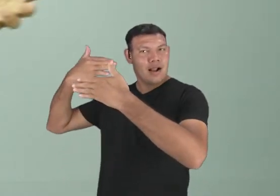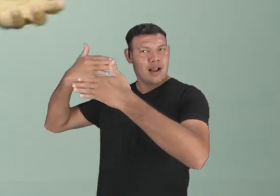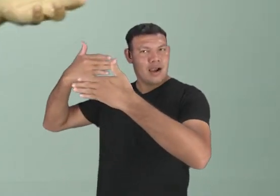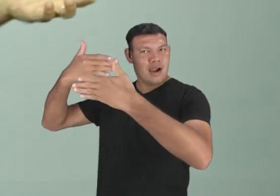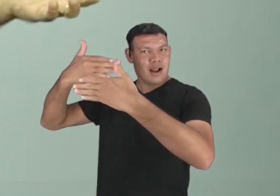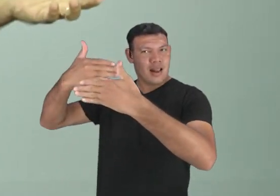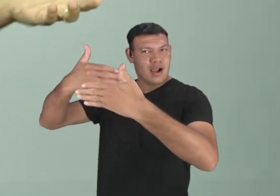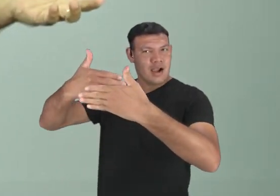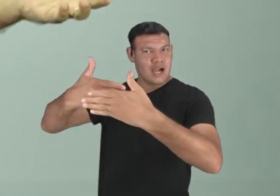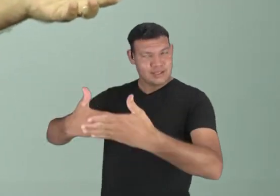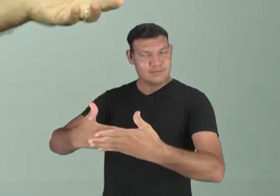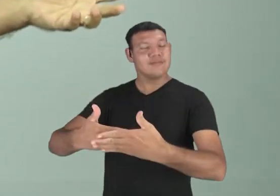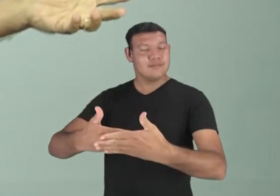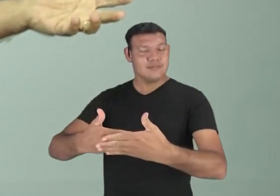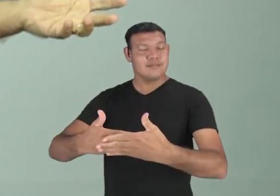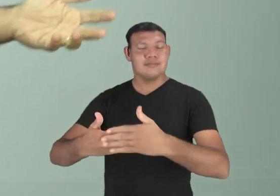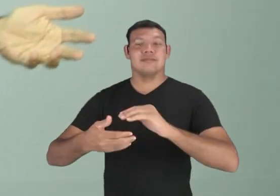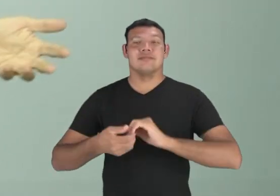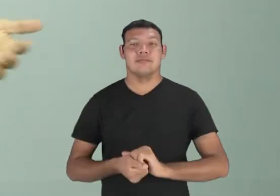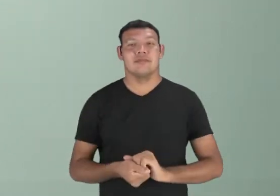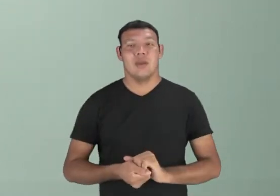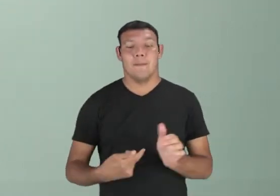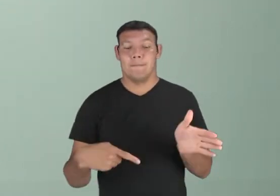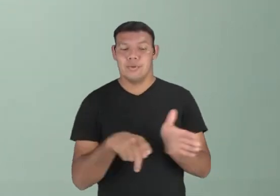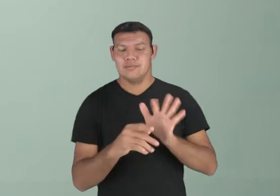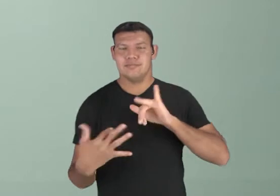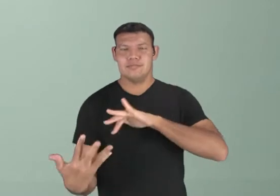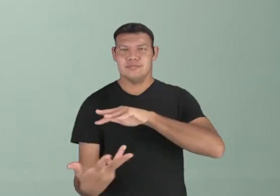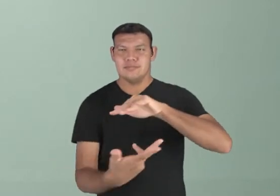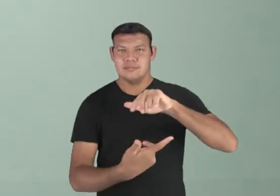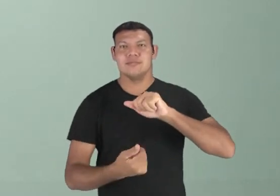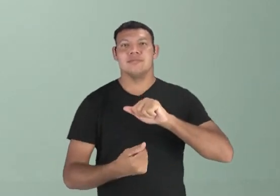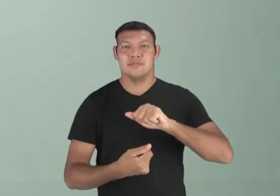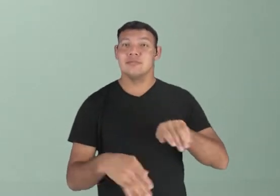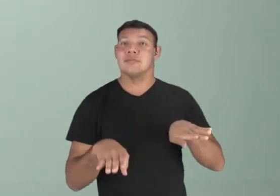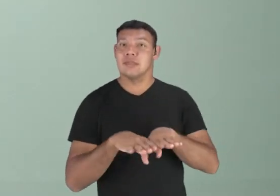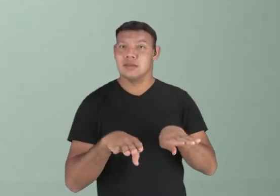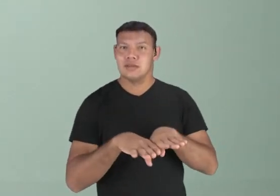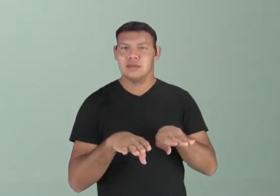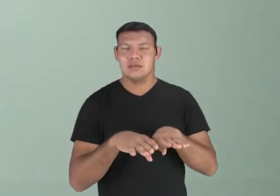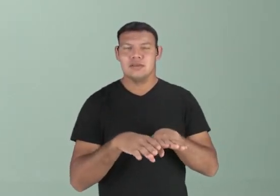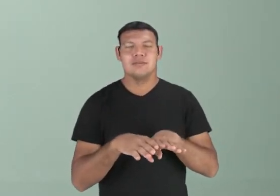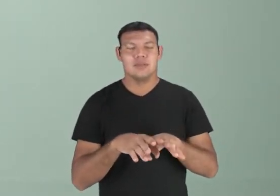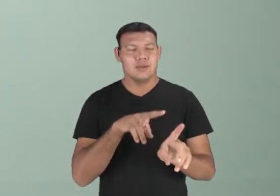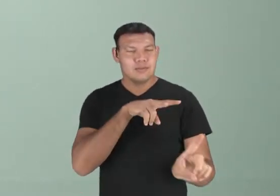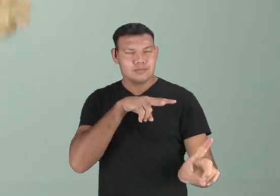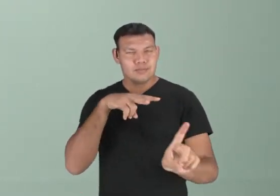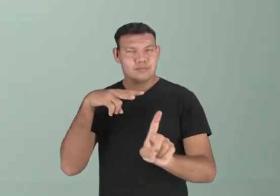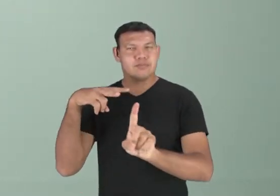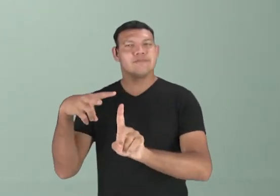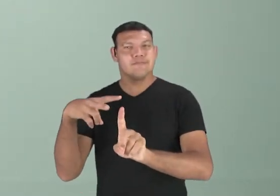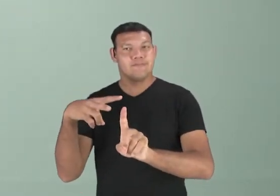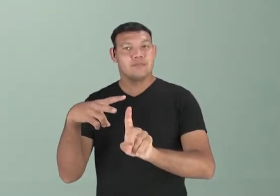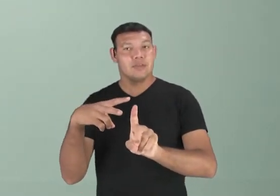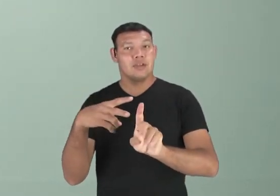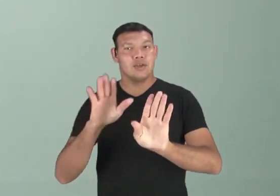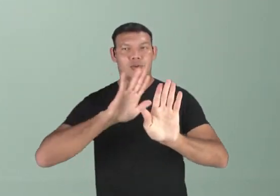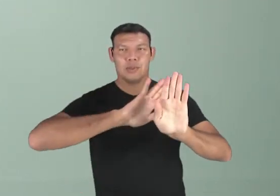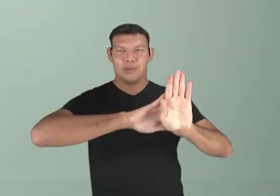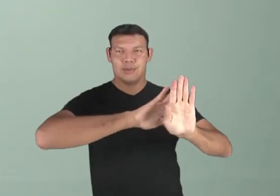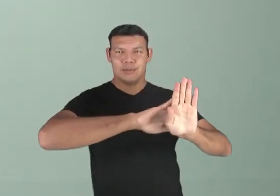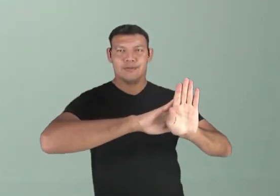conta a linha histórica do mundo. E aí nós não podemos perder de vista que aí está embutido